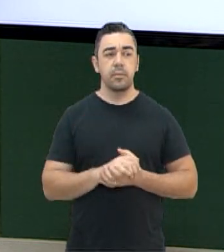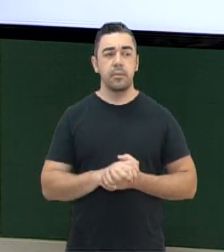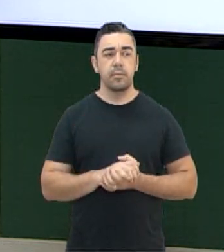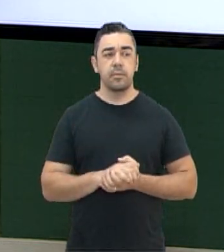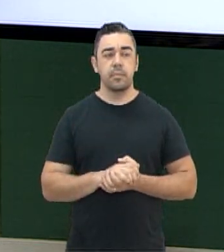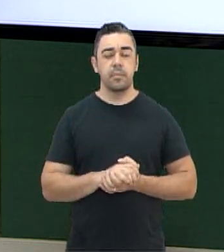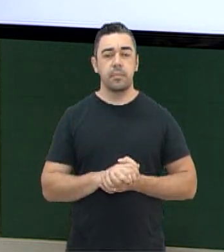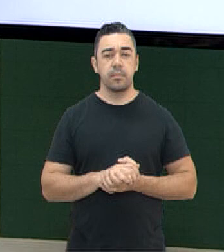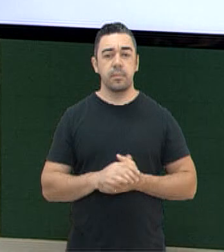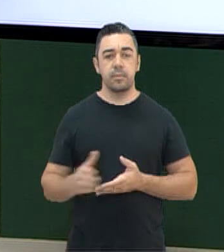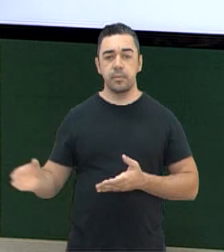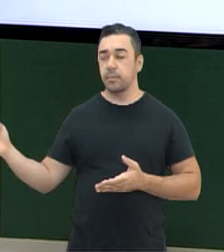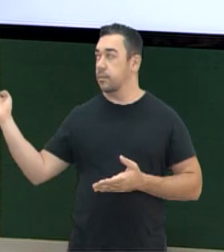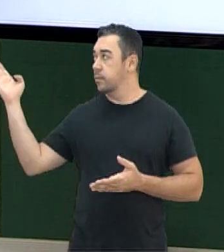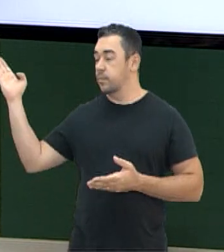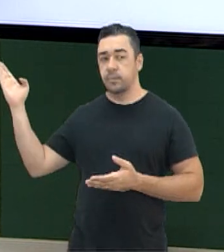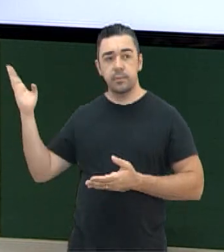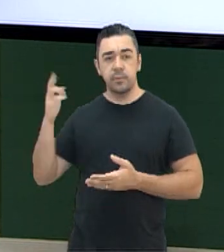Resposta, menos